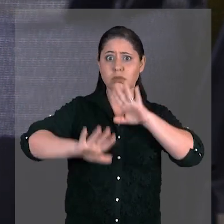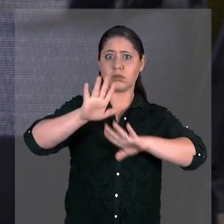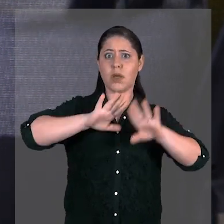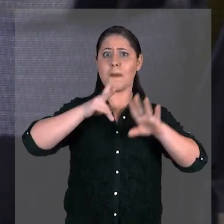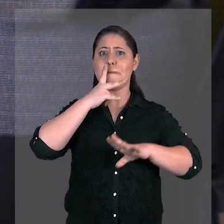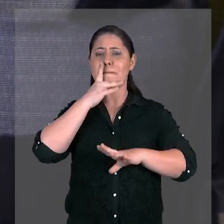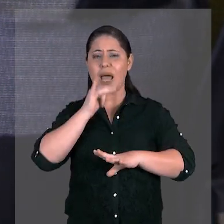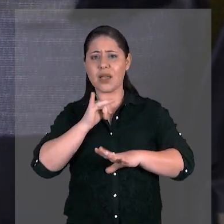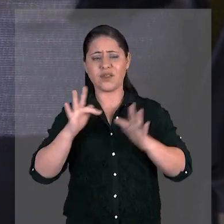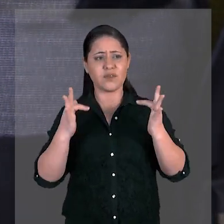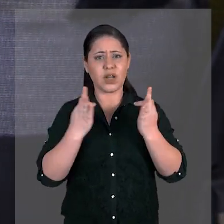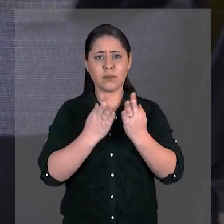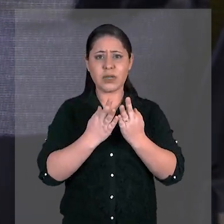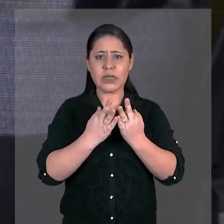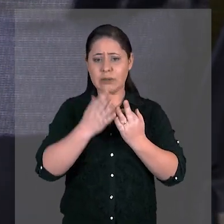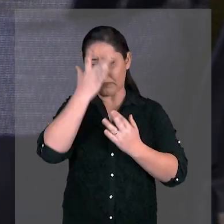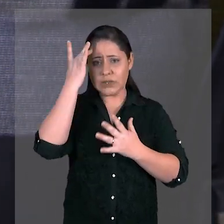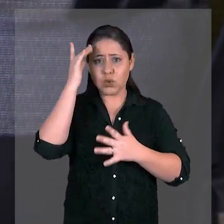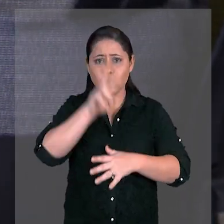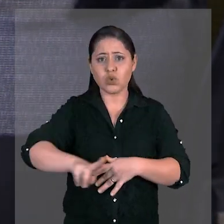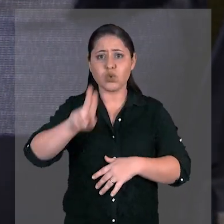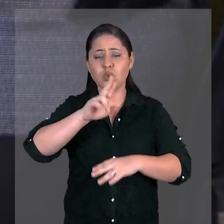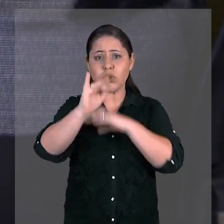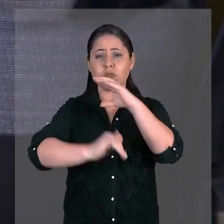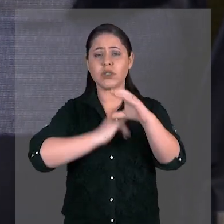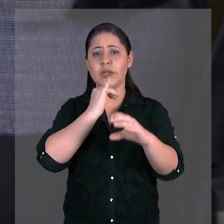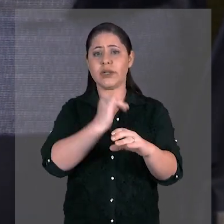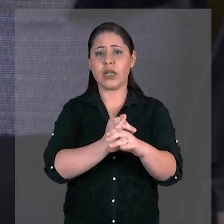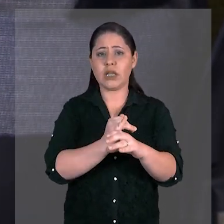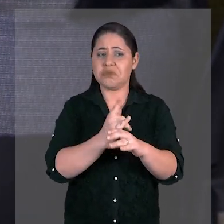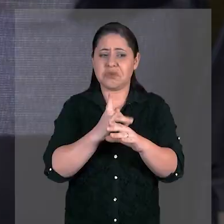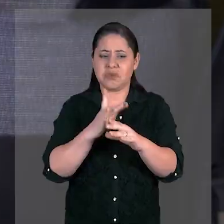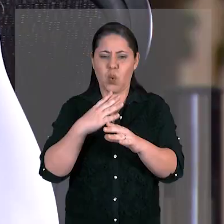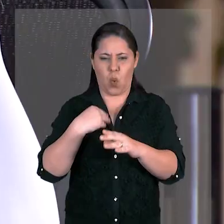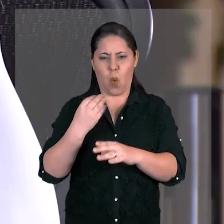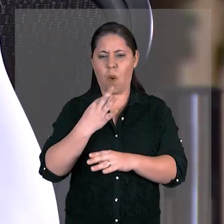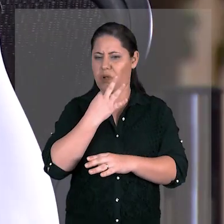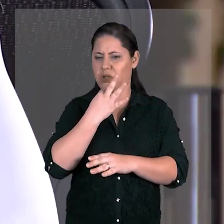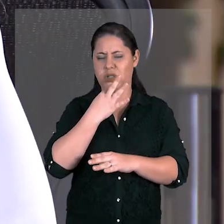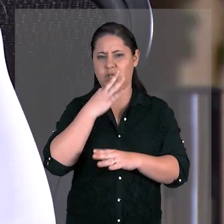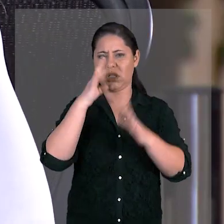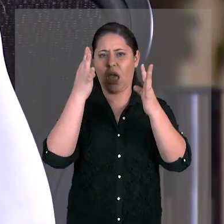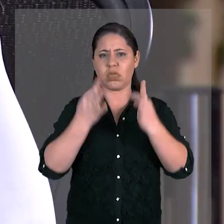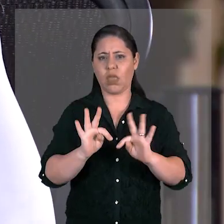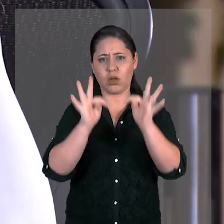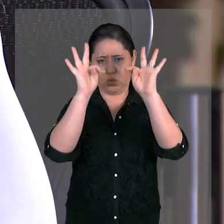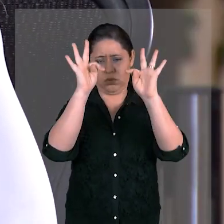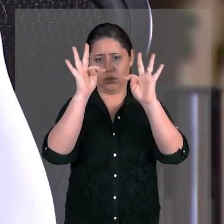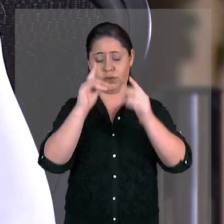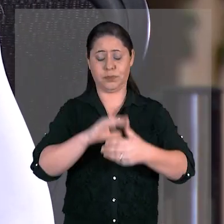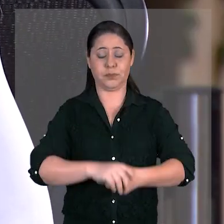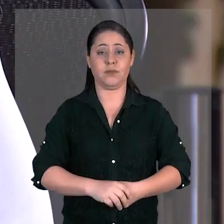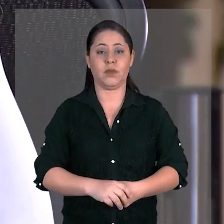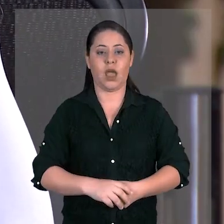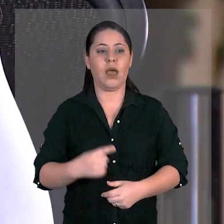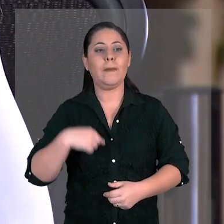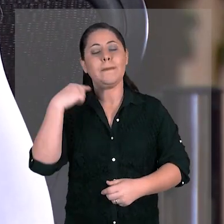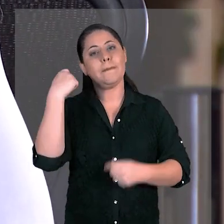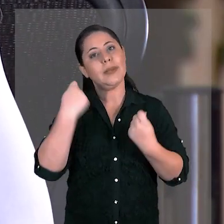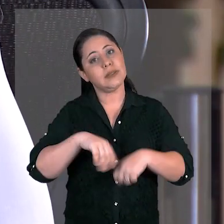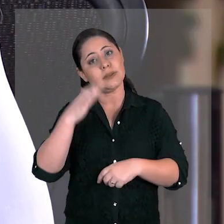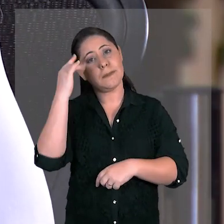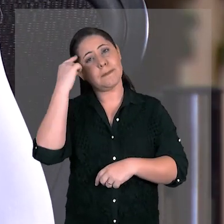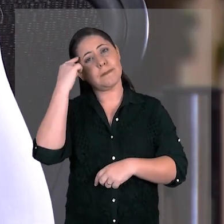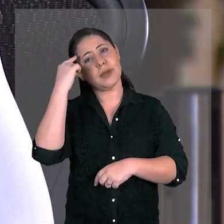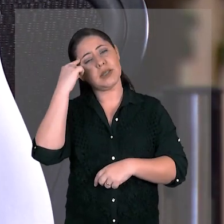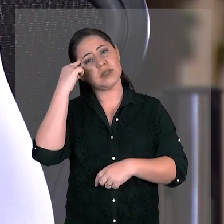os pais e os usuários de internet que não são tão familiarizados com a tecnologia? Nós temos que imaginar o seguinte, a